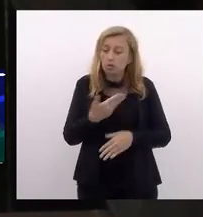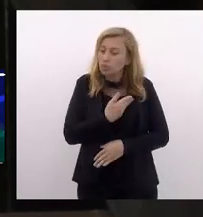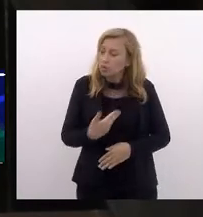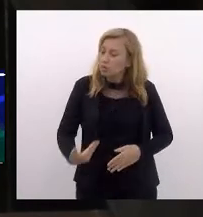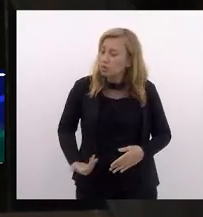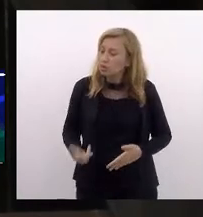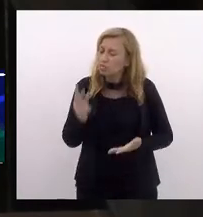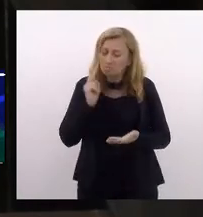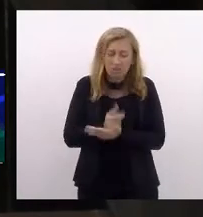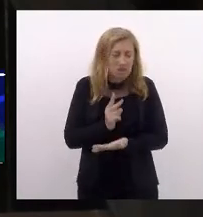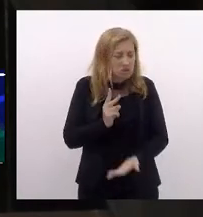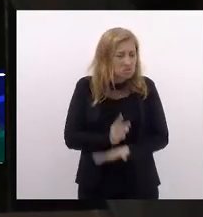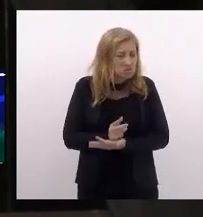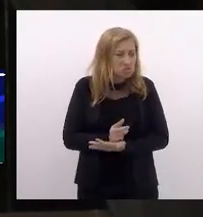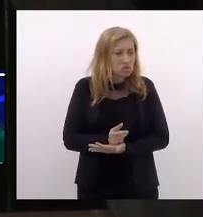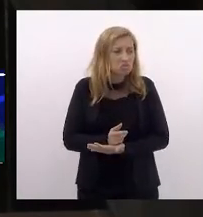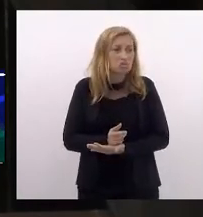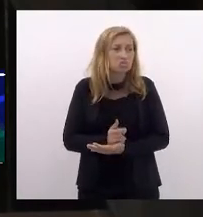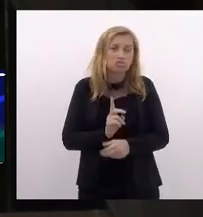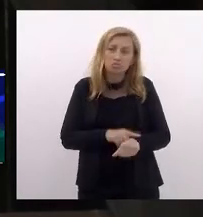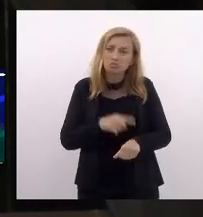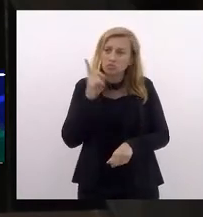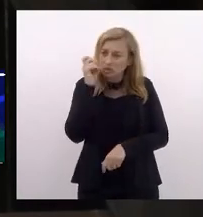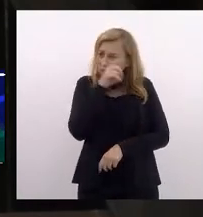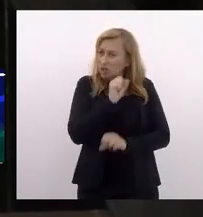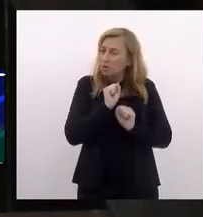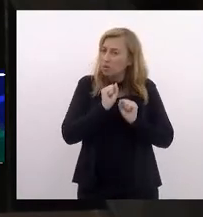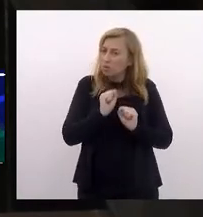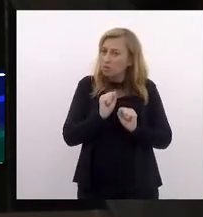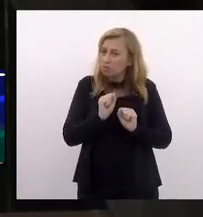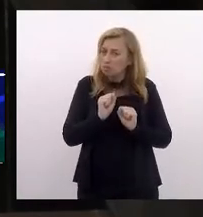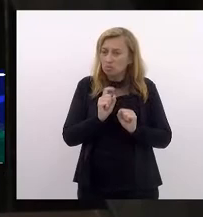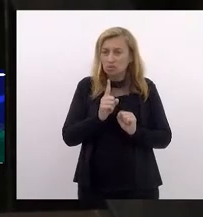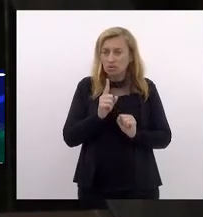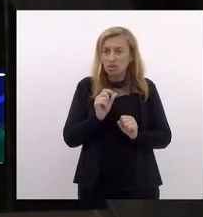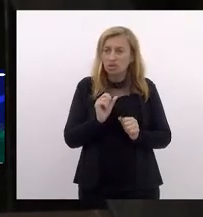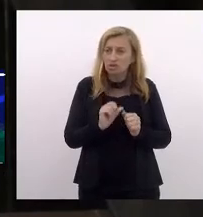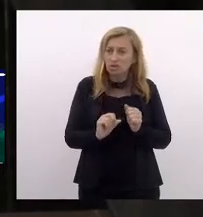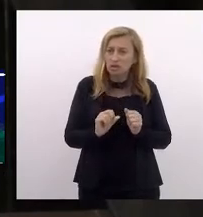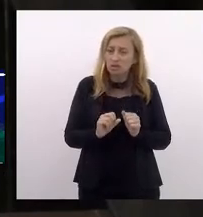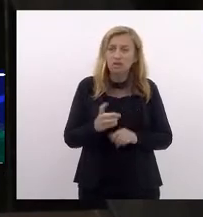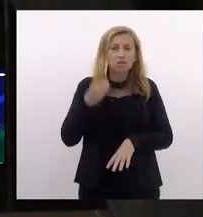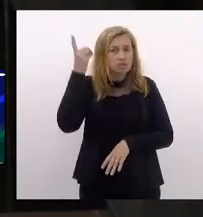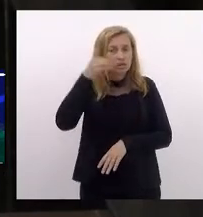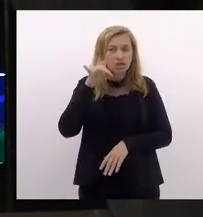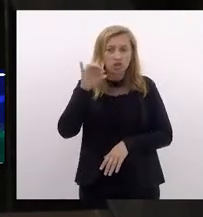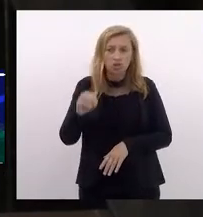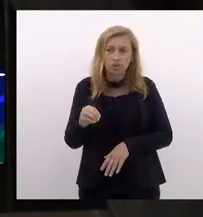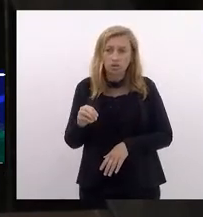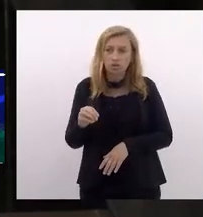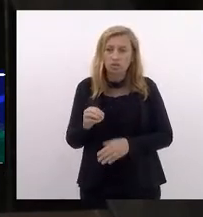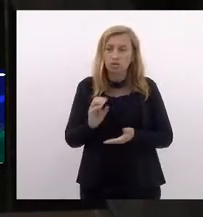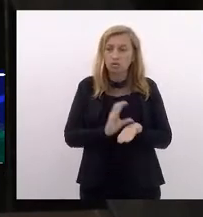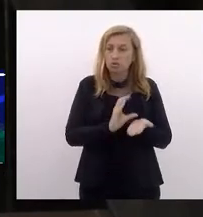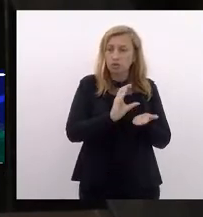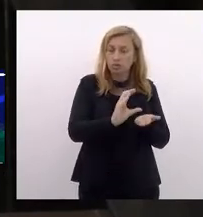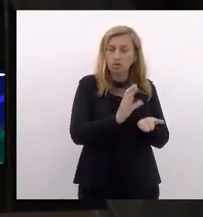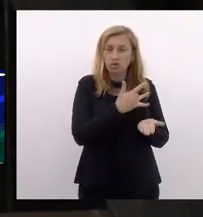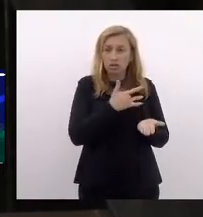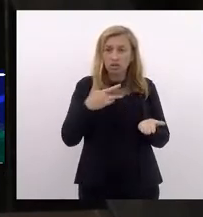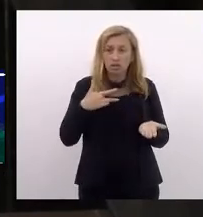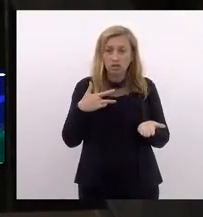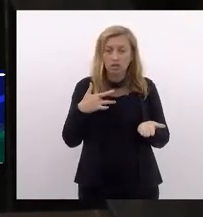governo ainda assim ainda assim posta não ter executado Deputado Dionísio Lins o orçamento da Saúde